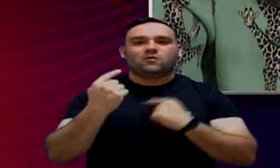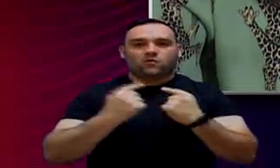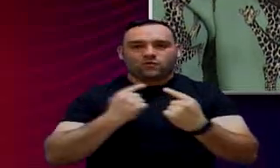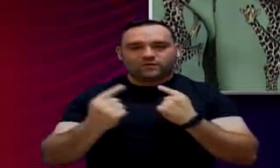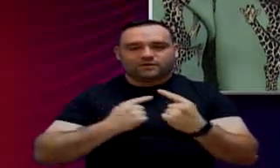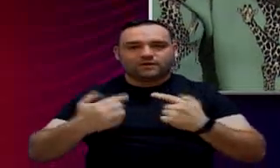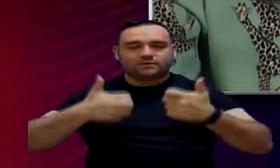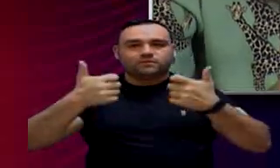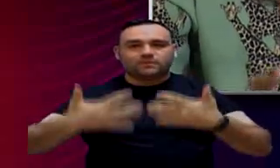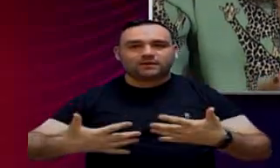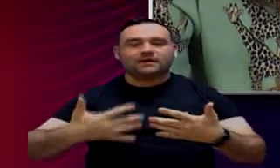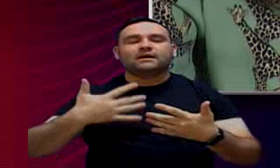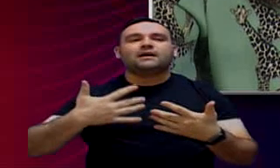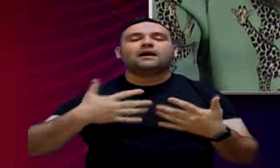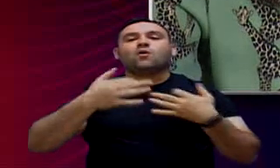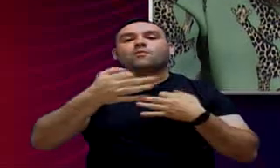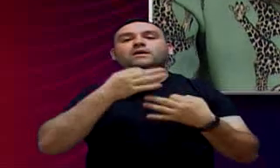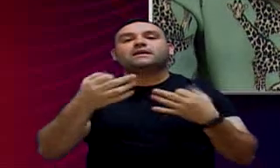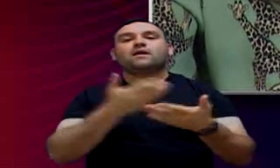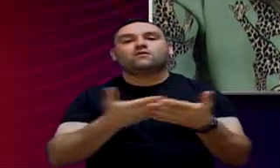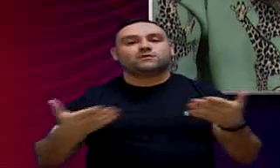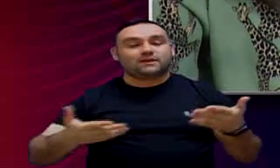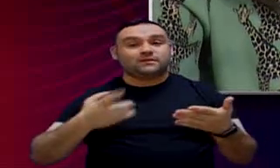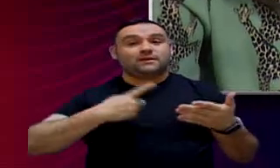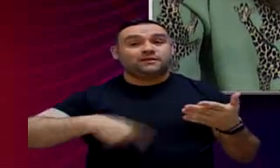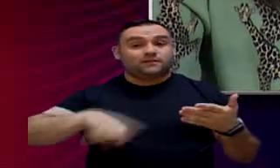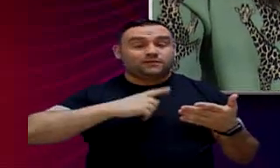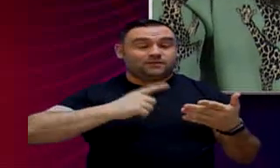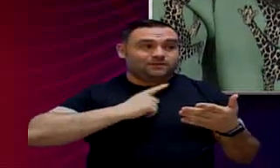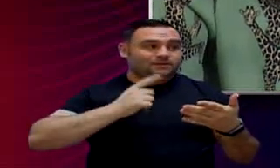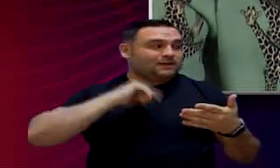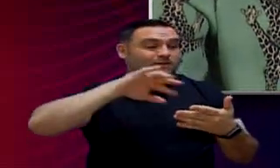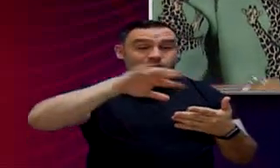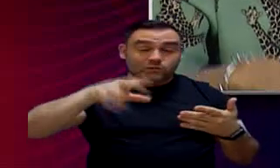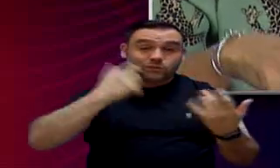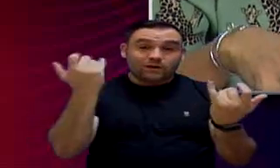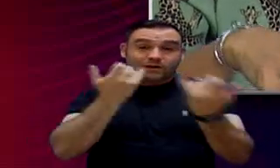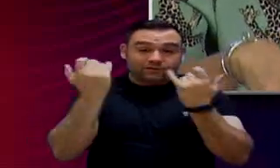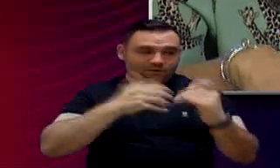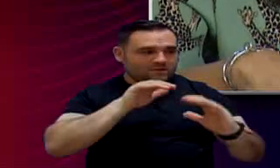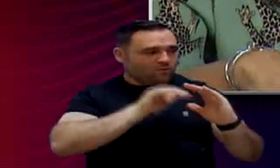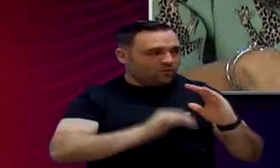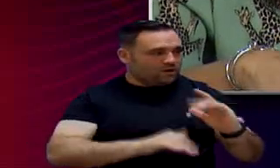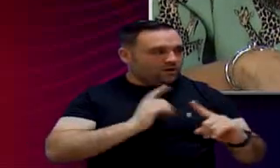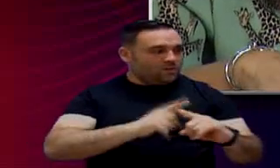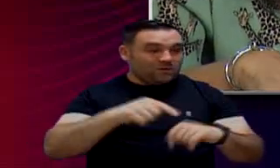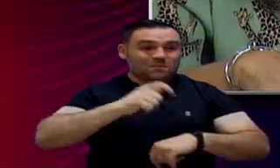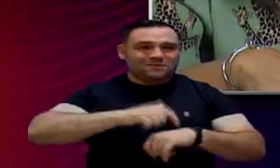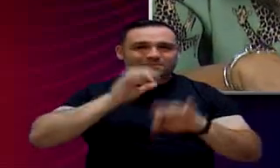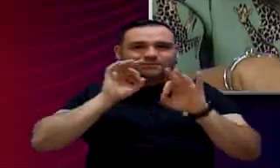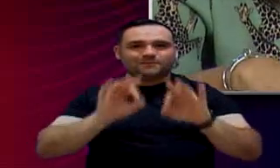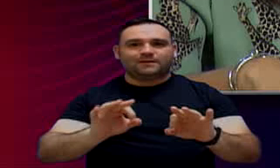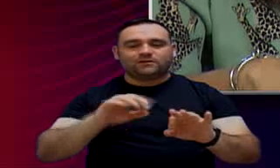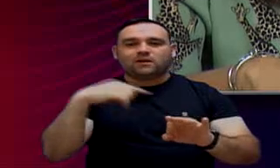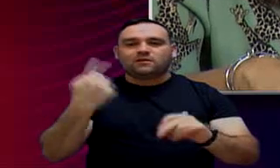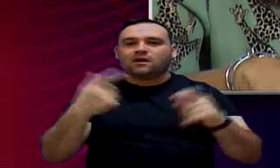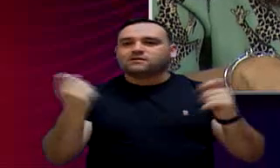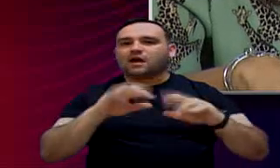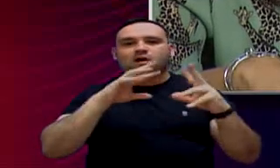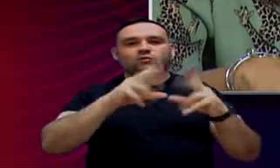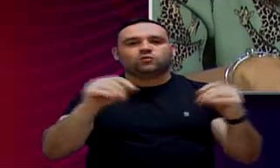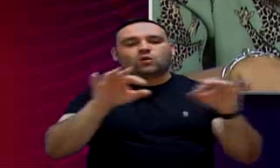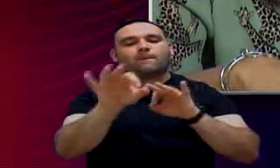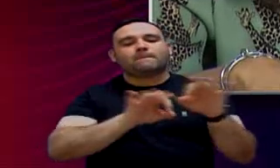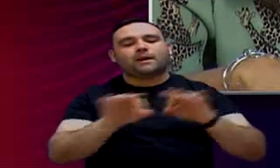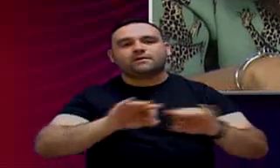falar as opiniões de vocês a gente tá armazenando todas essas informações para que no momento certo a gente Coloque tudo no